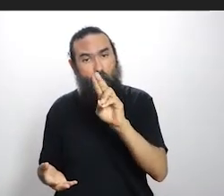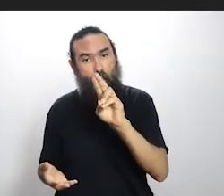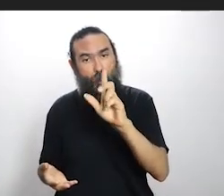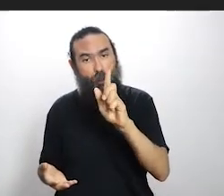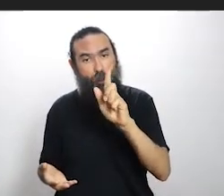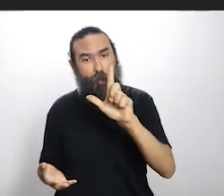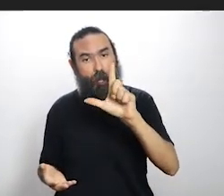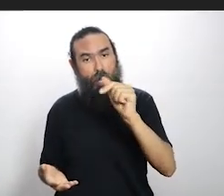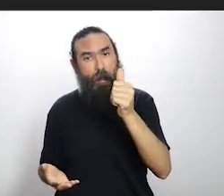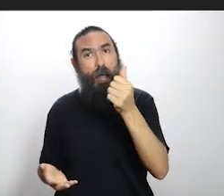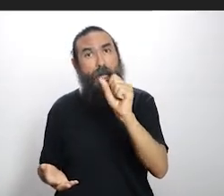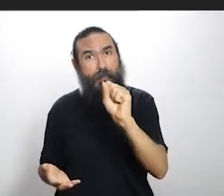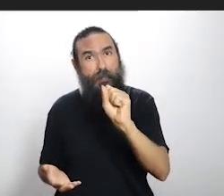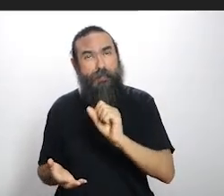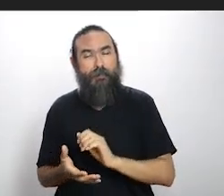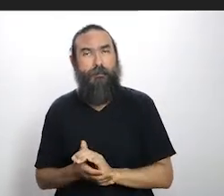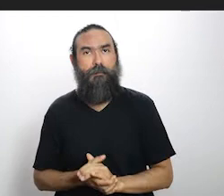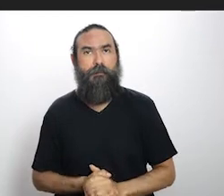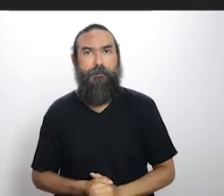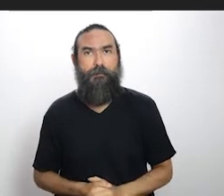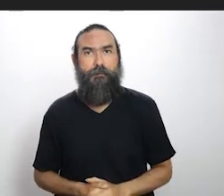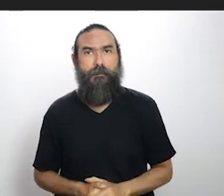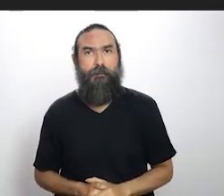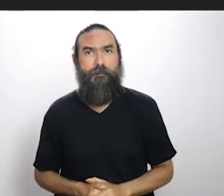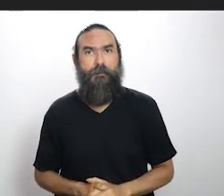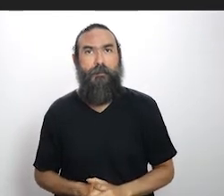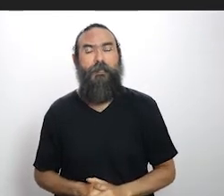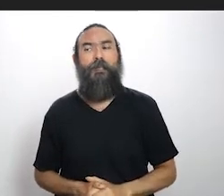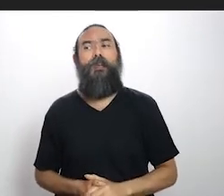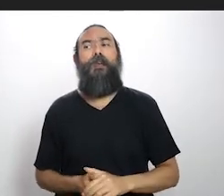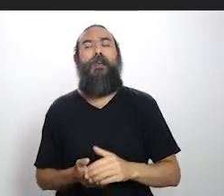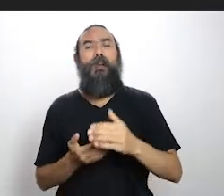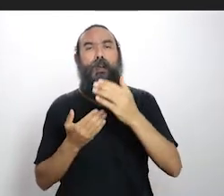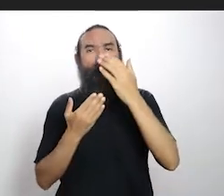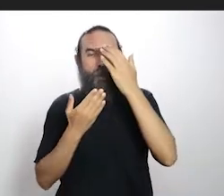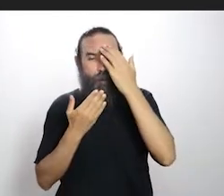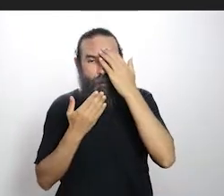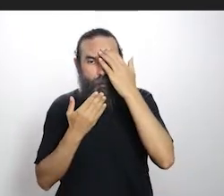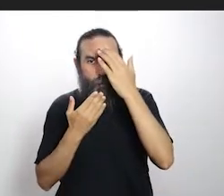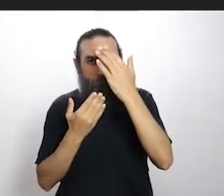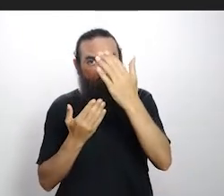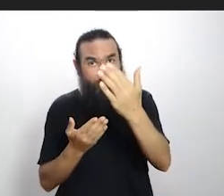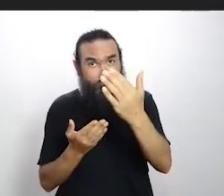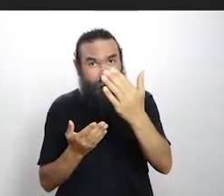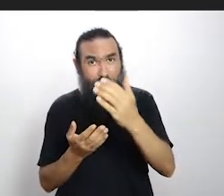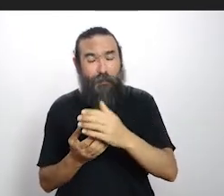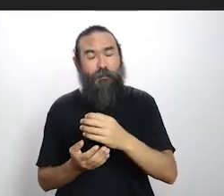Muito obrigada. Muito bom ouvir todas vocês, Sheila e Lúcia.